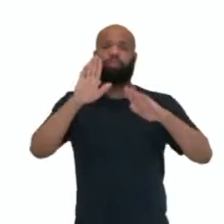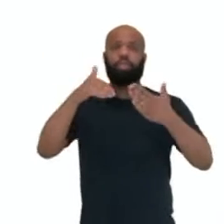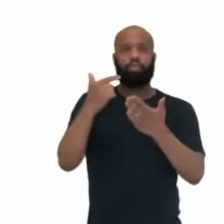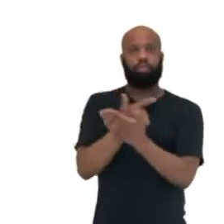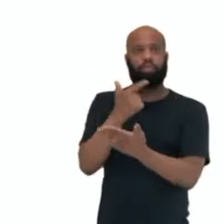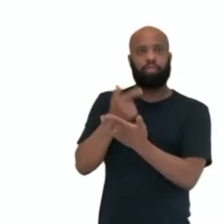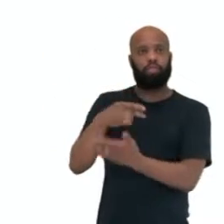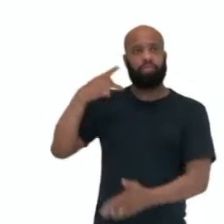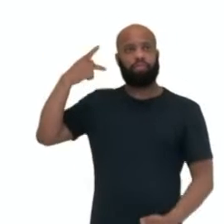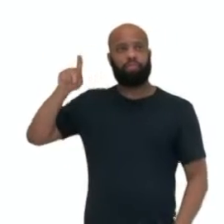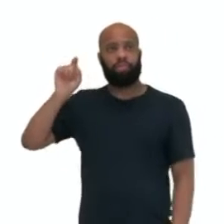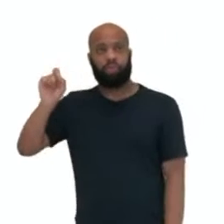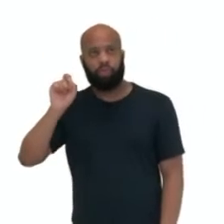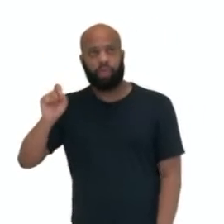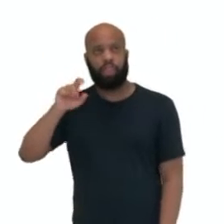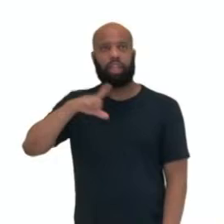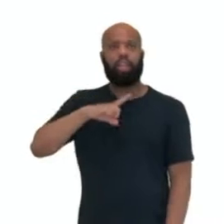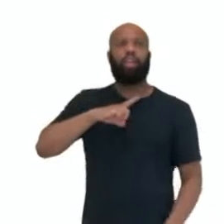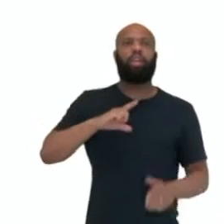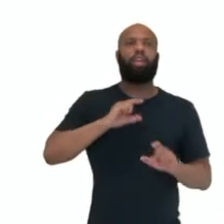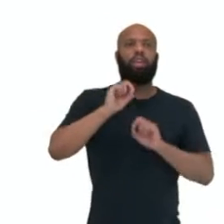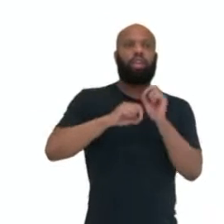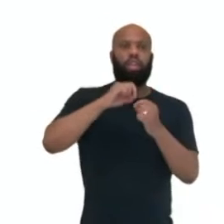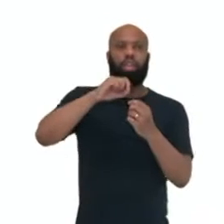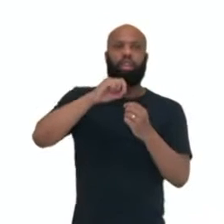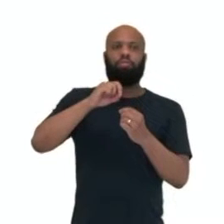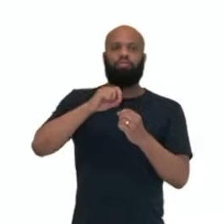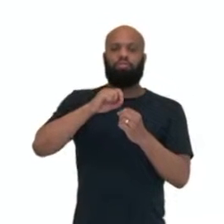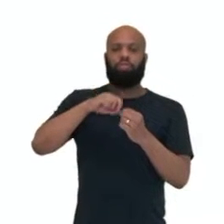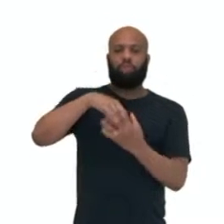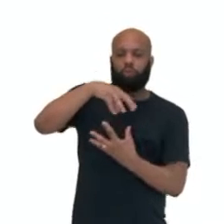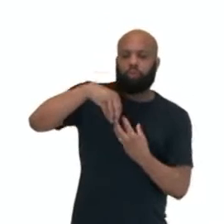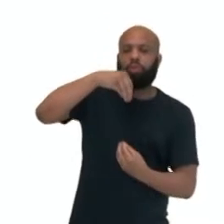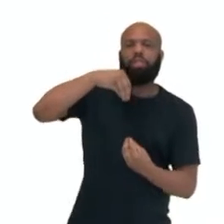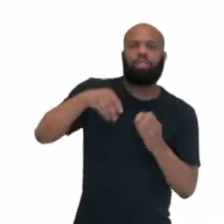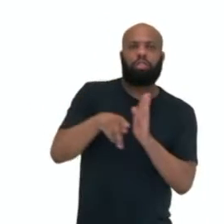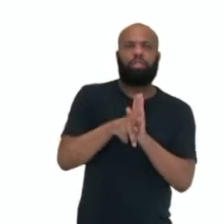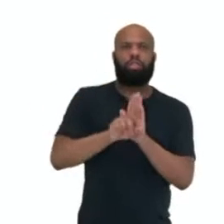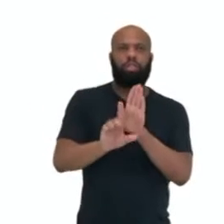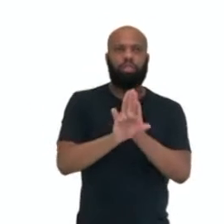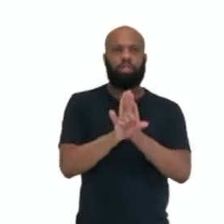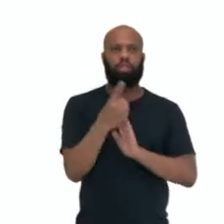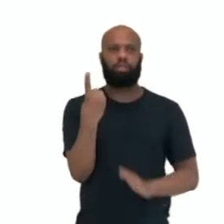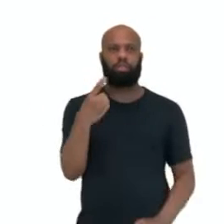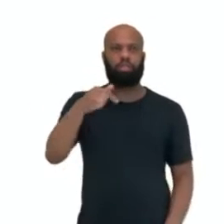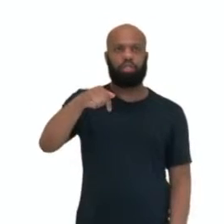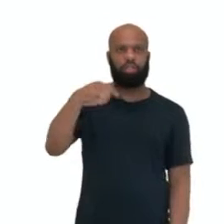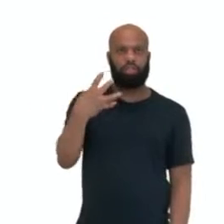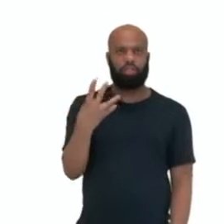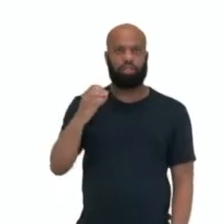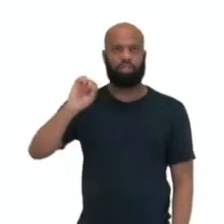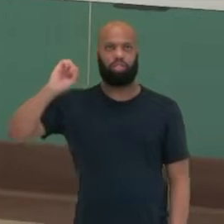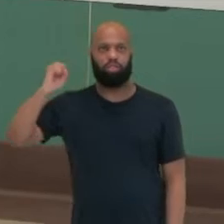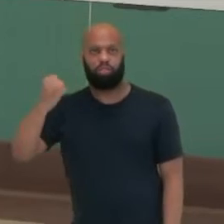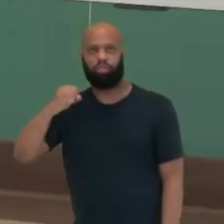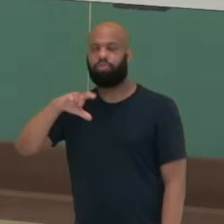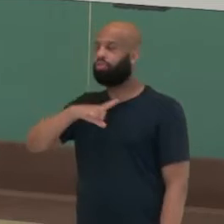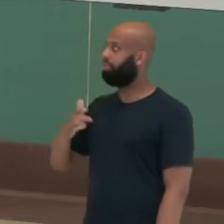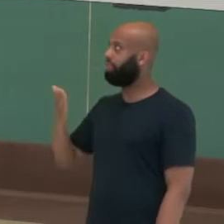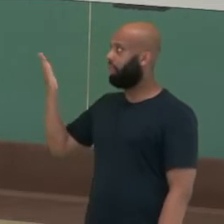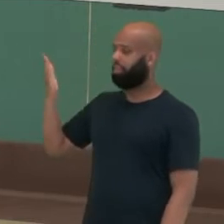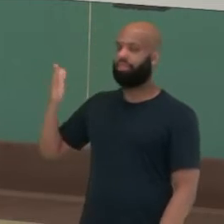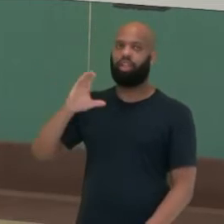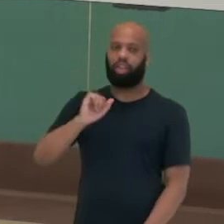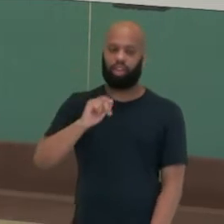emblemática é O Espírito das Leis, de 1748. Ali vocês têm a capa no original,